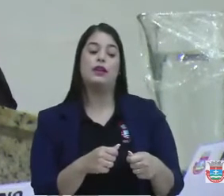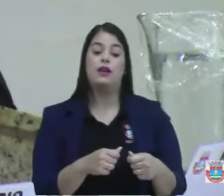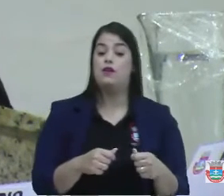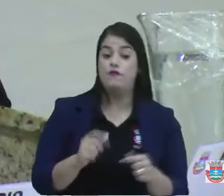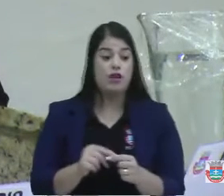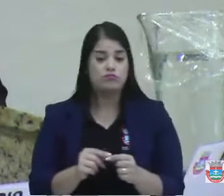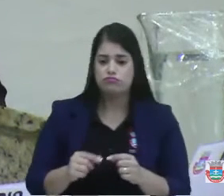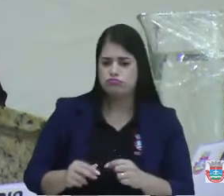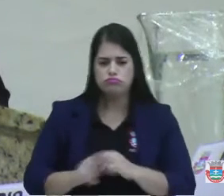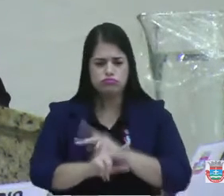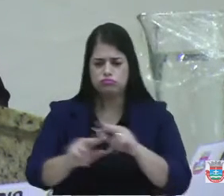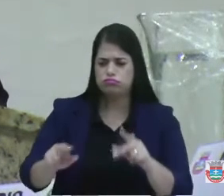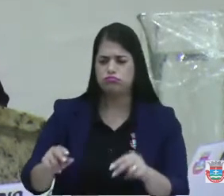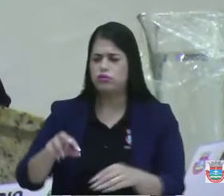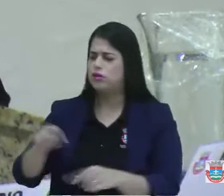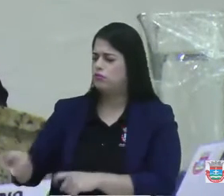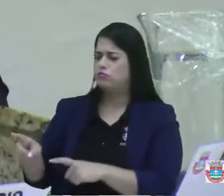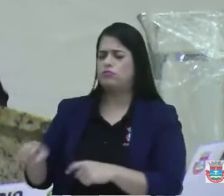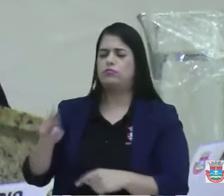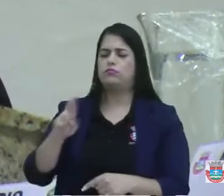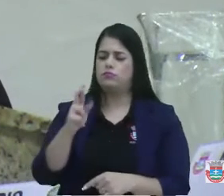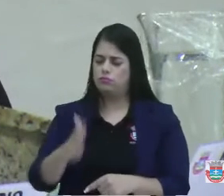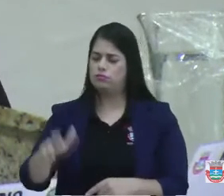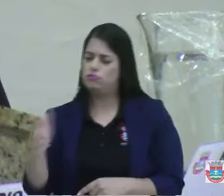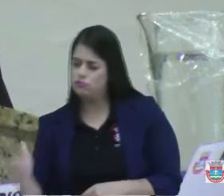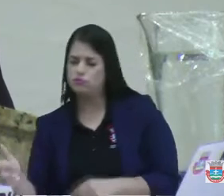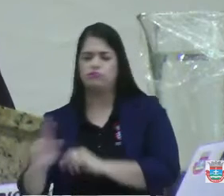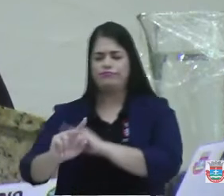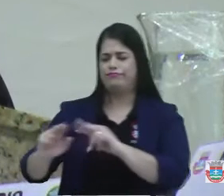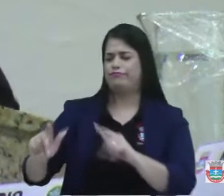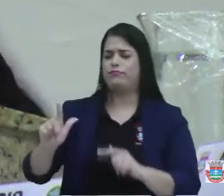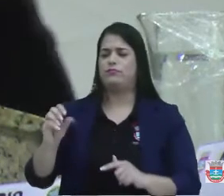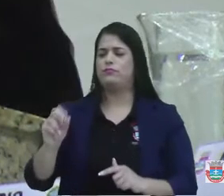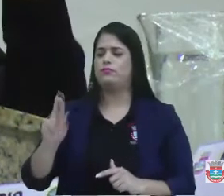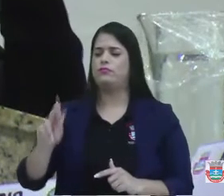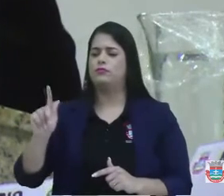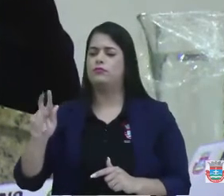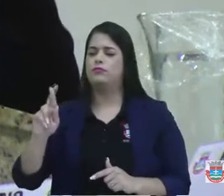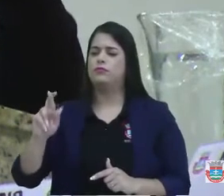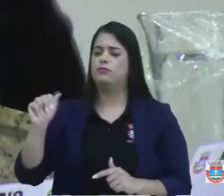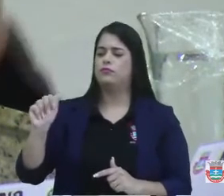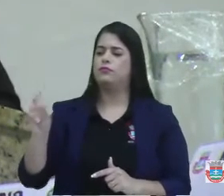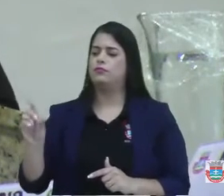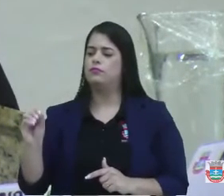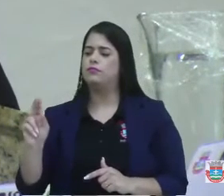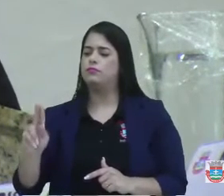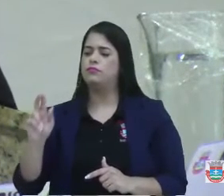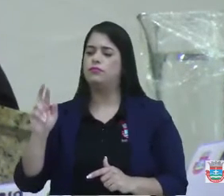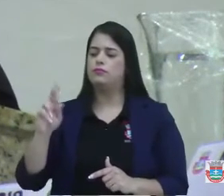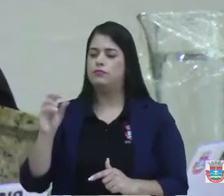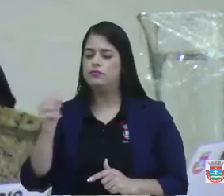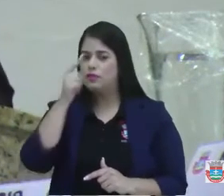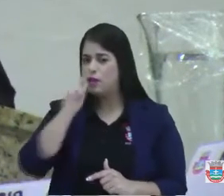todas Estrada ali do sítio Caititu sítio Riachão sempre Tapera Braúna quebrada logrador é tamanduá